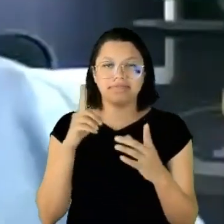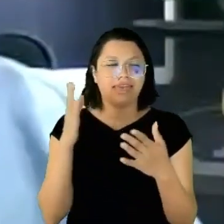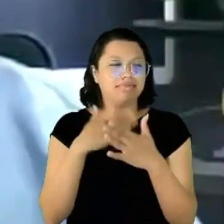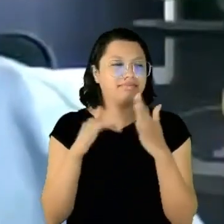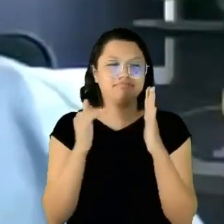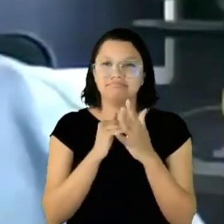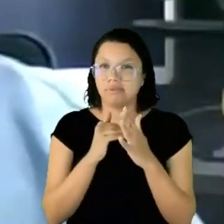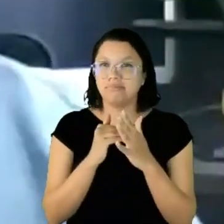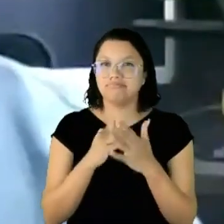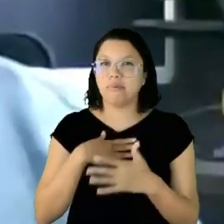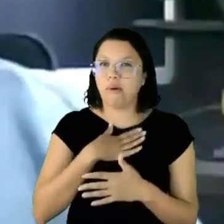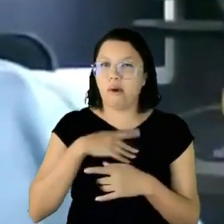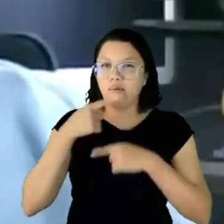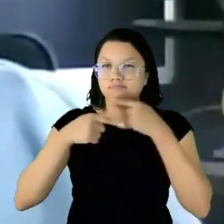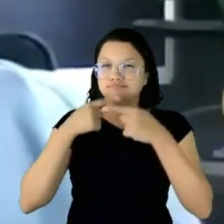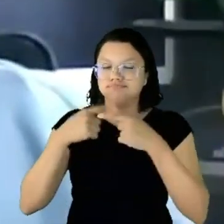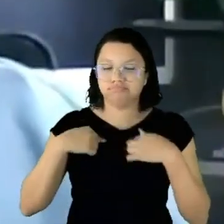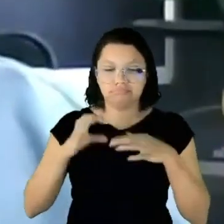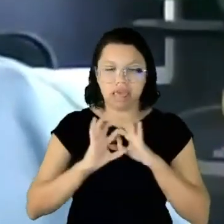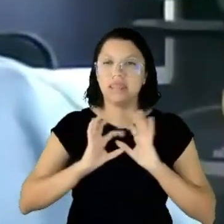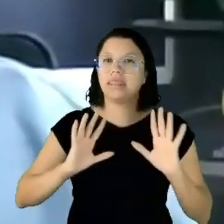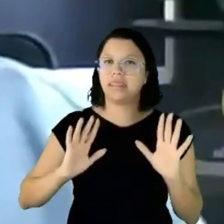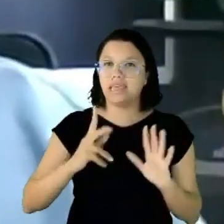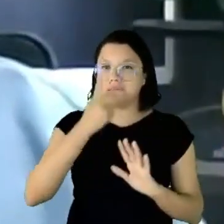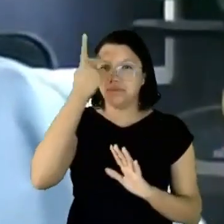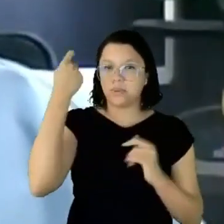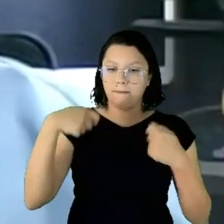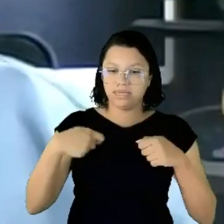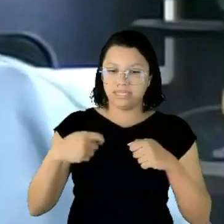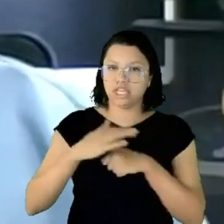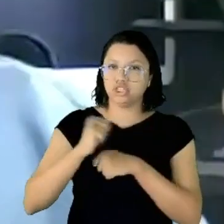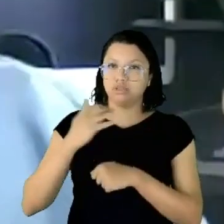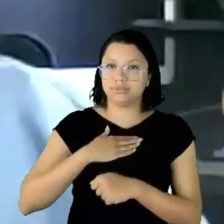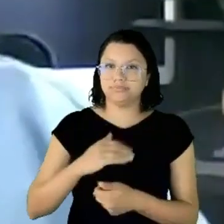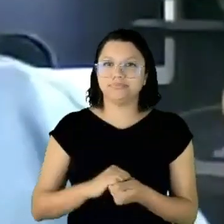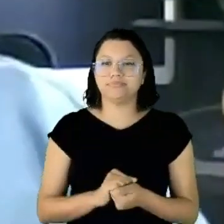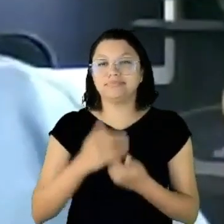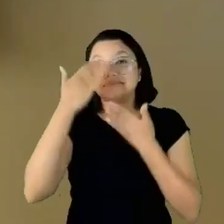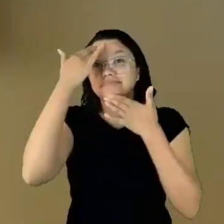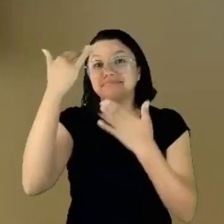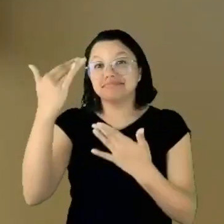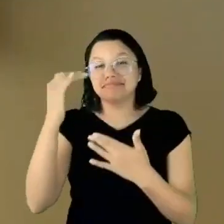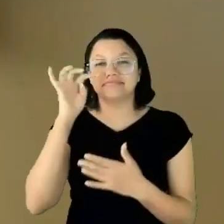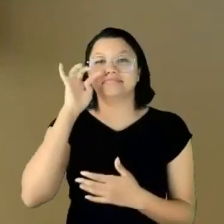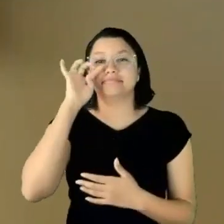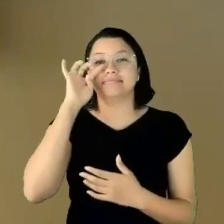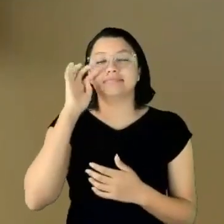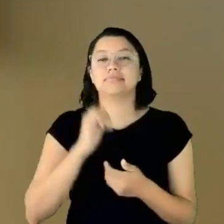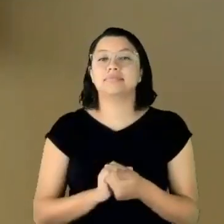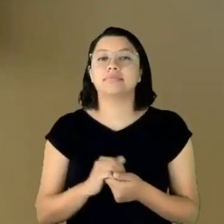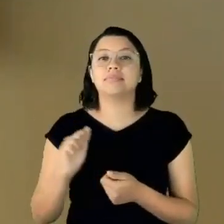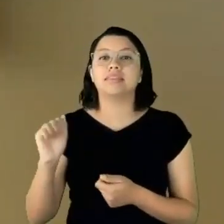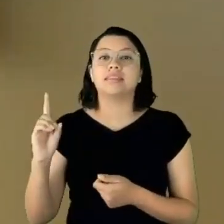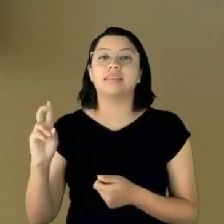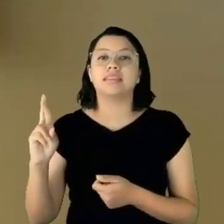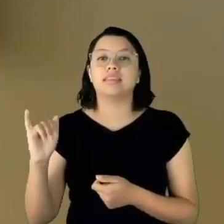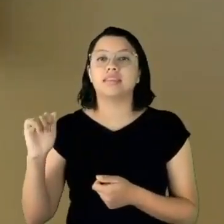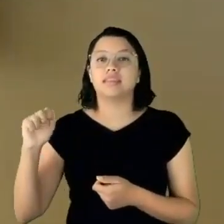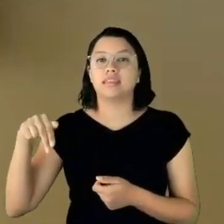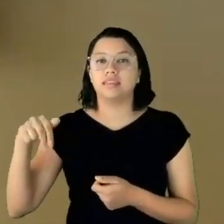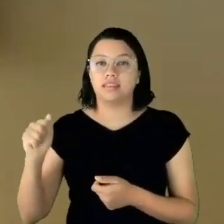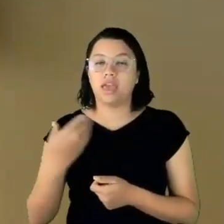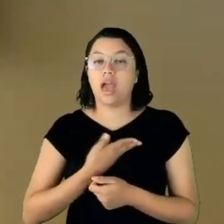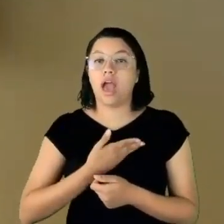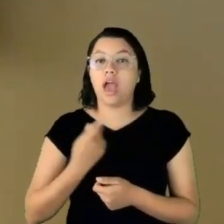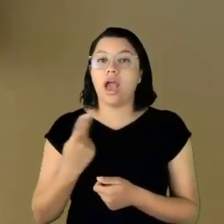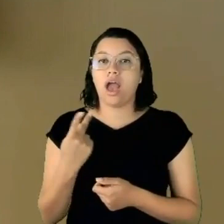fico à disposição de quem quem precisar obrigado Daniel deixa eu a Adriana a